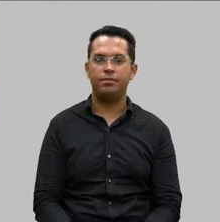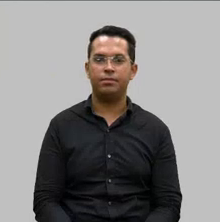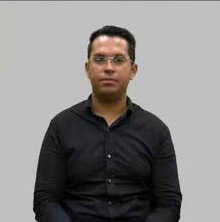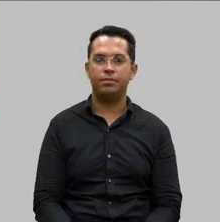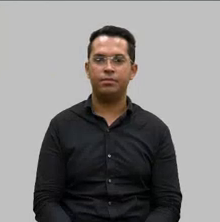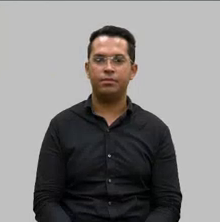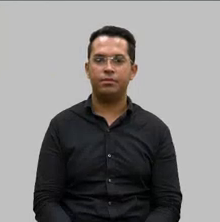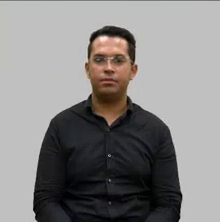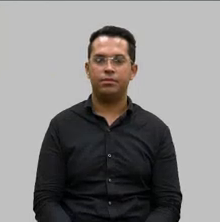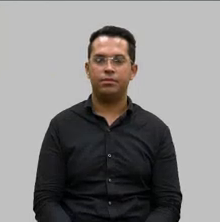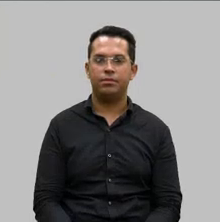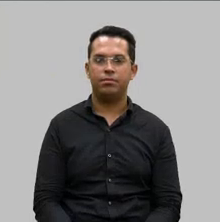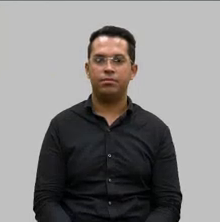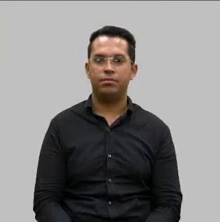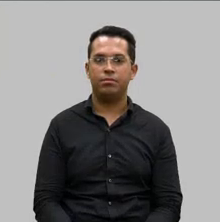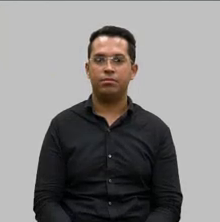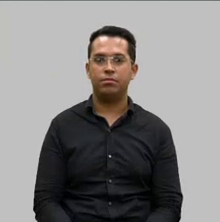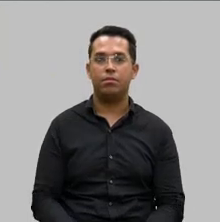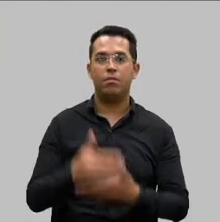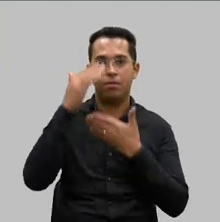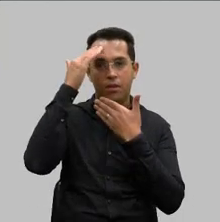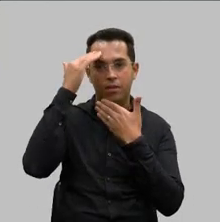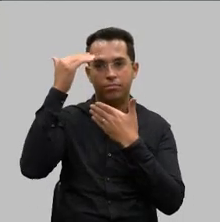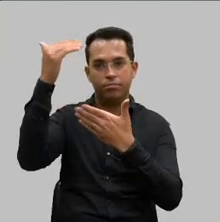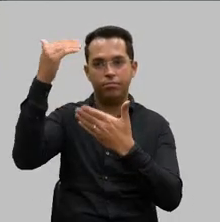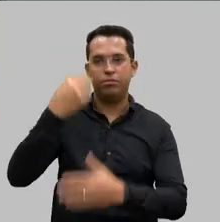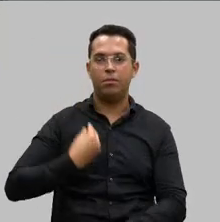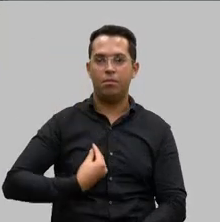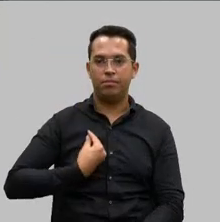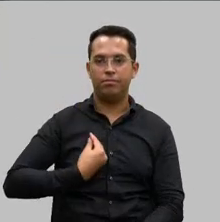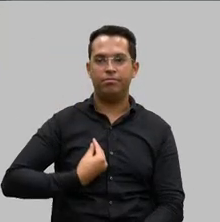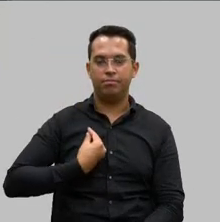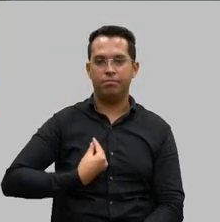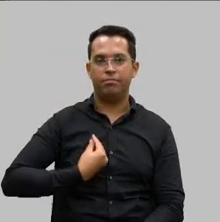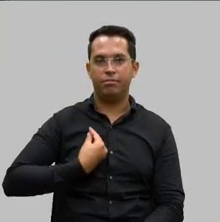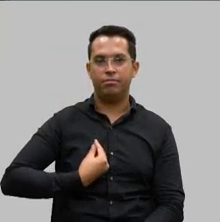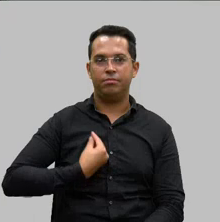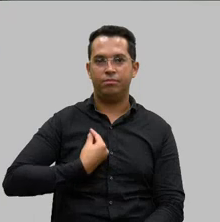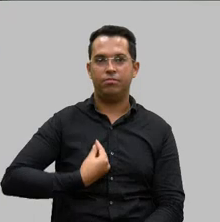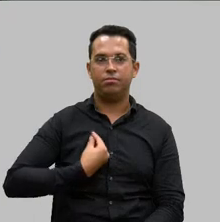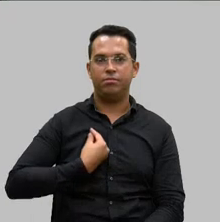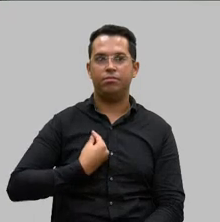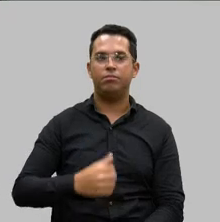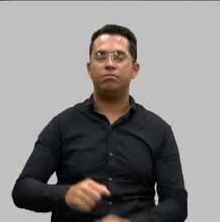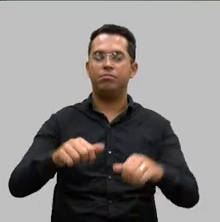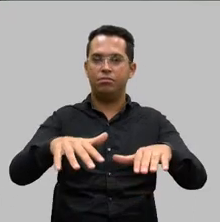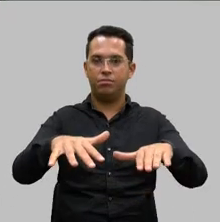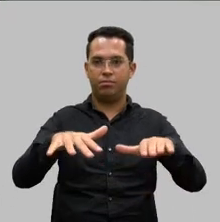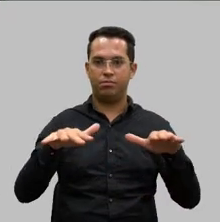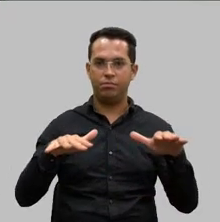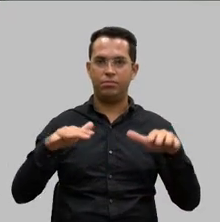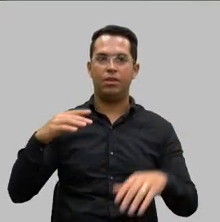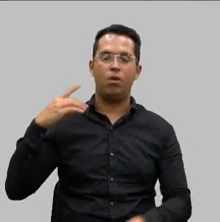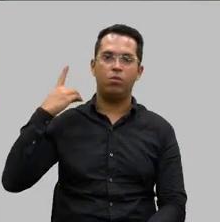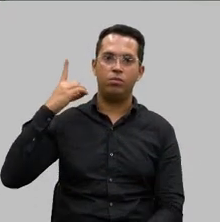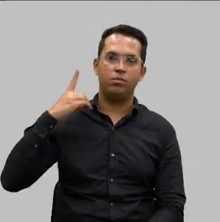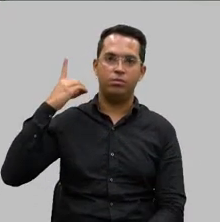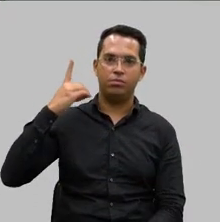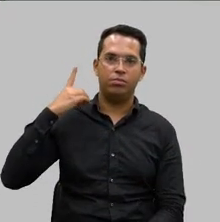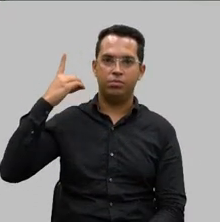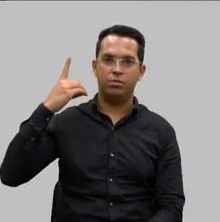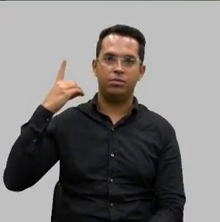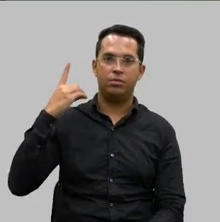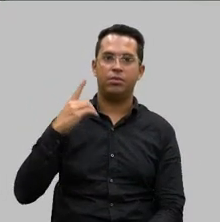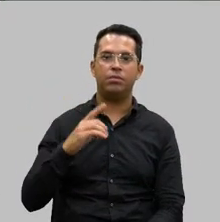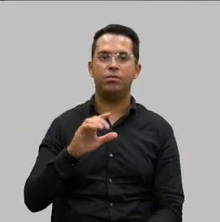eh agradeço a presença também na com nessa audiência pública do deputado delegado Cristiano